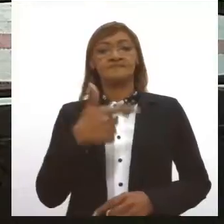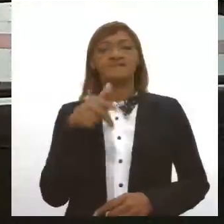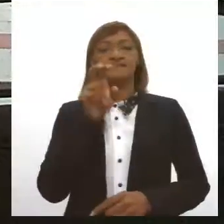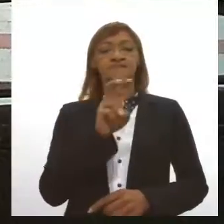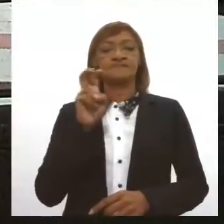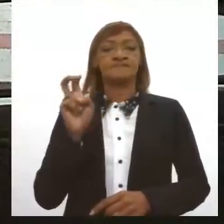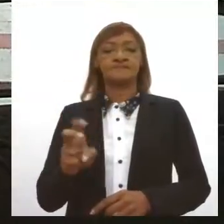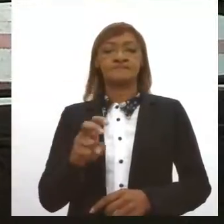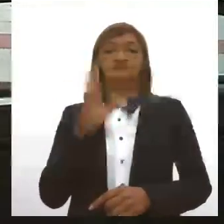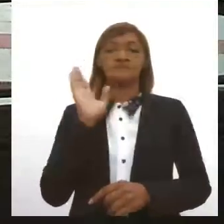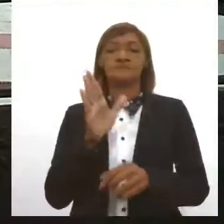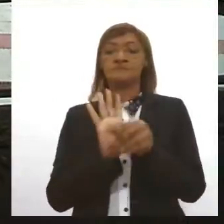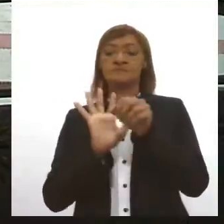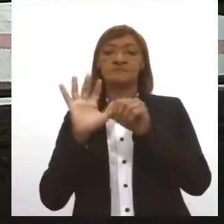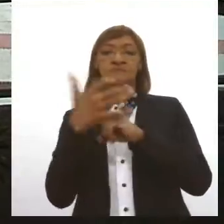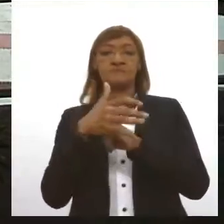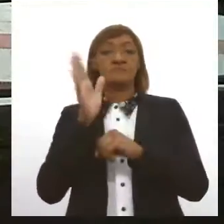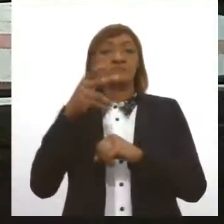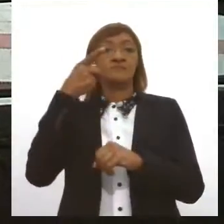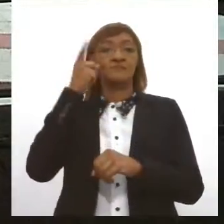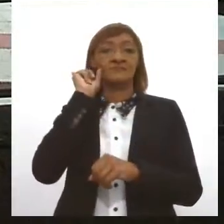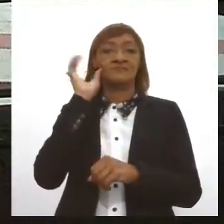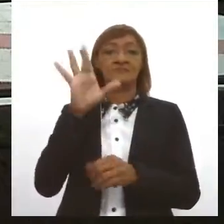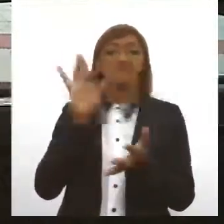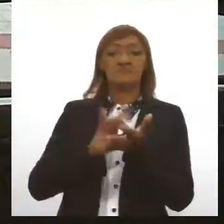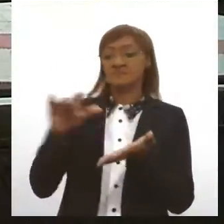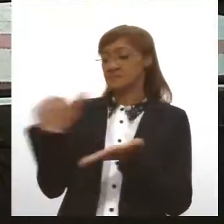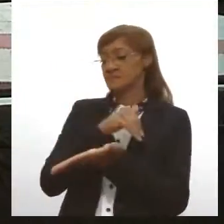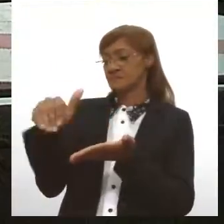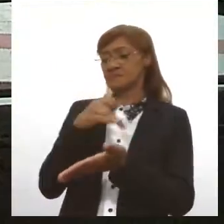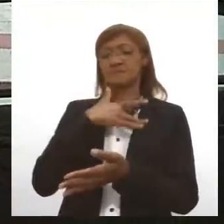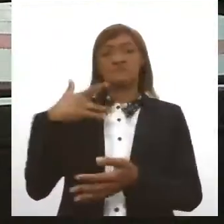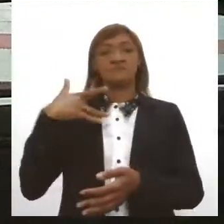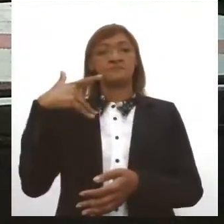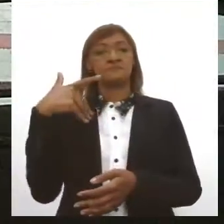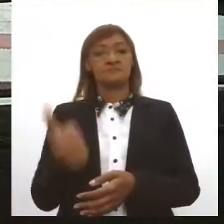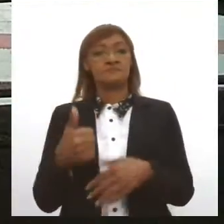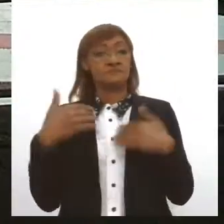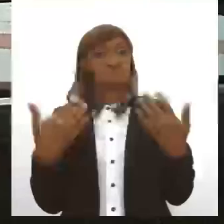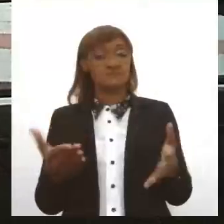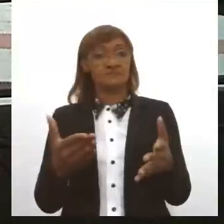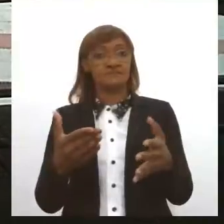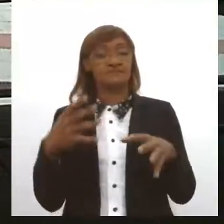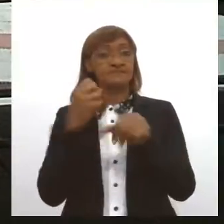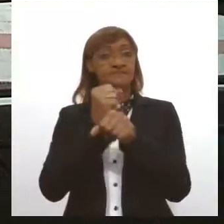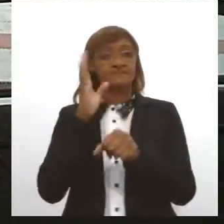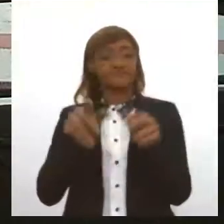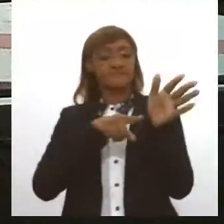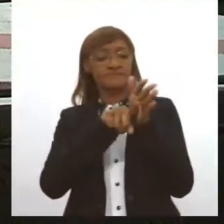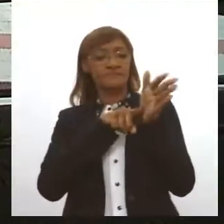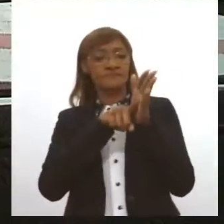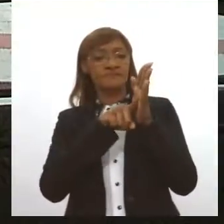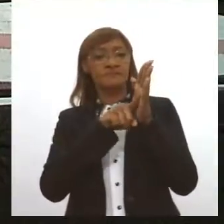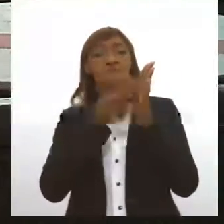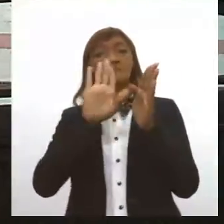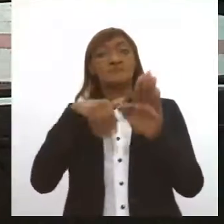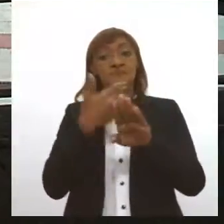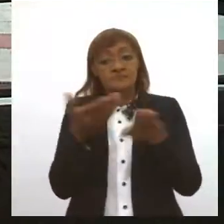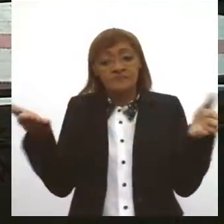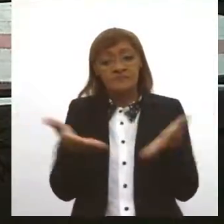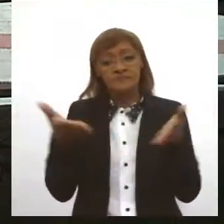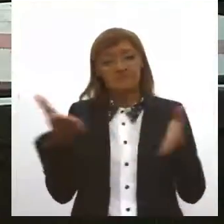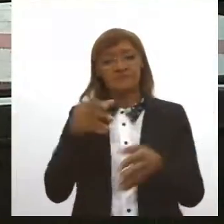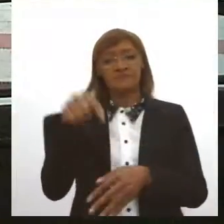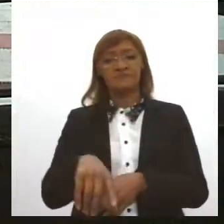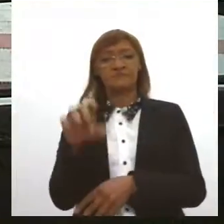mortes foram confirmados ontem pela Secretaria de Estado da Saúde. Segundo o boletim epidemiológico do coronavírus, até o momento, em